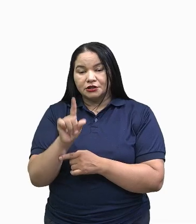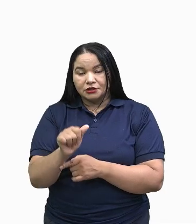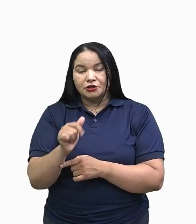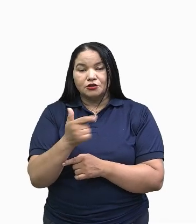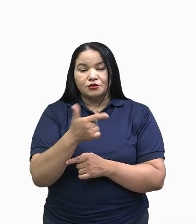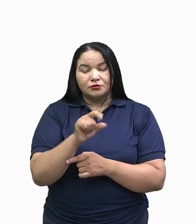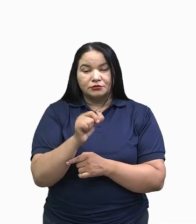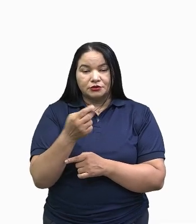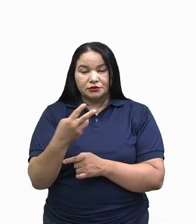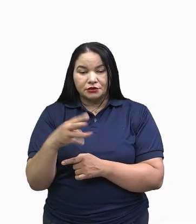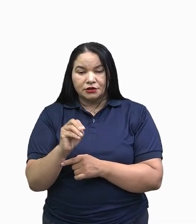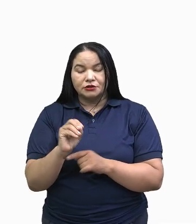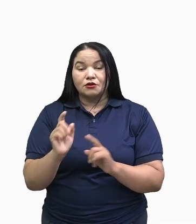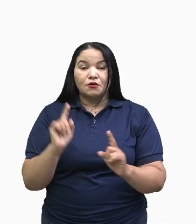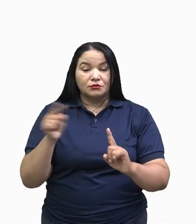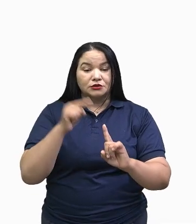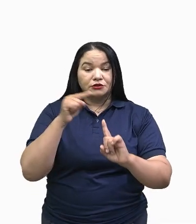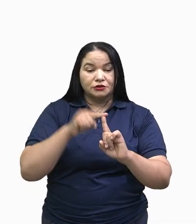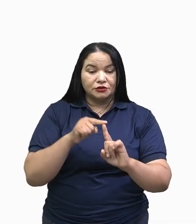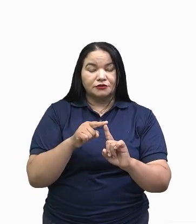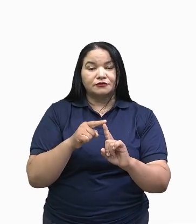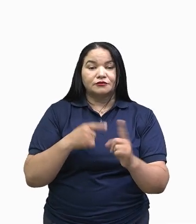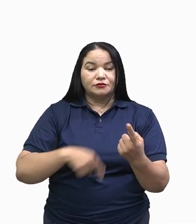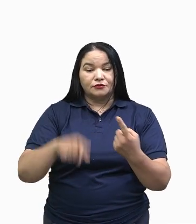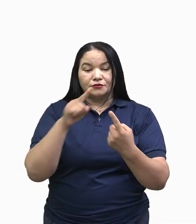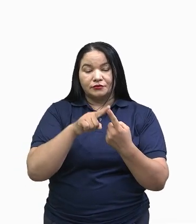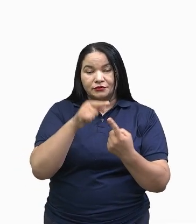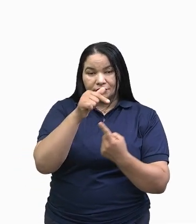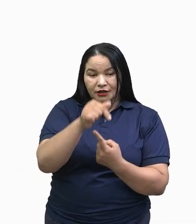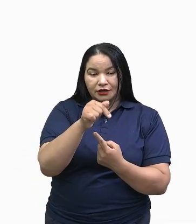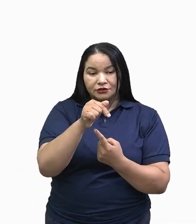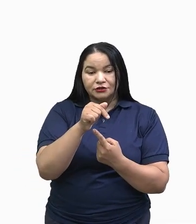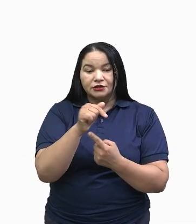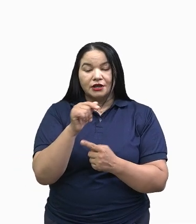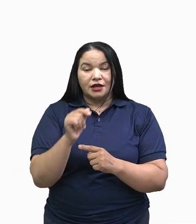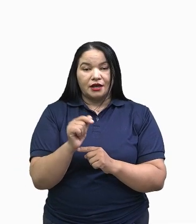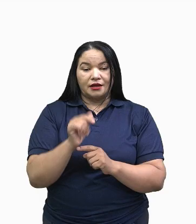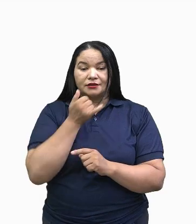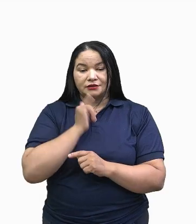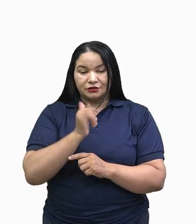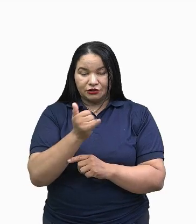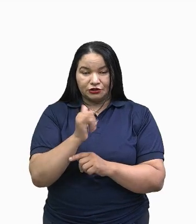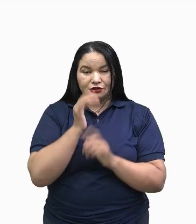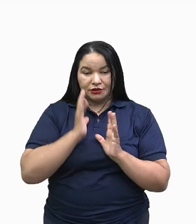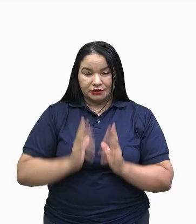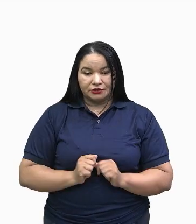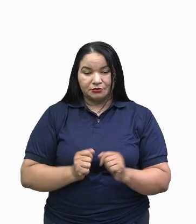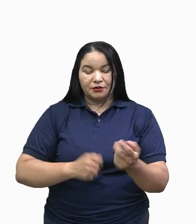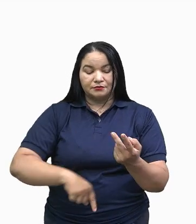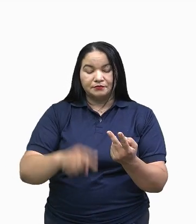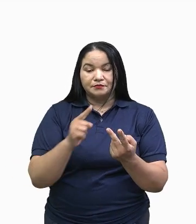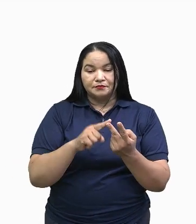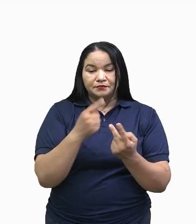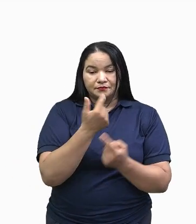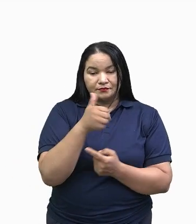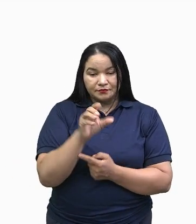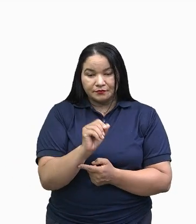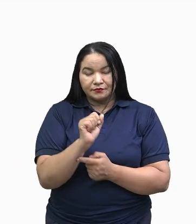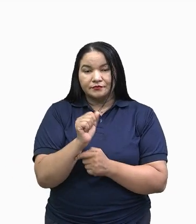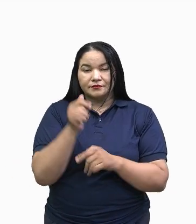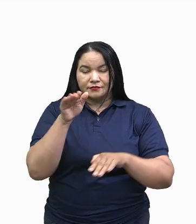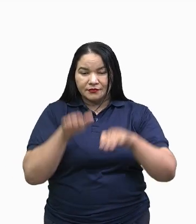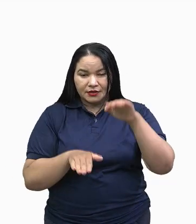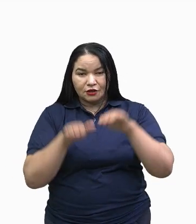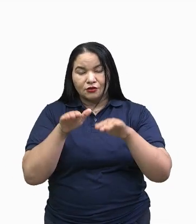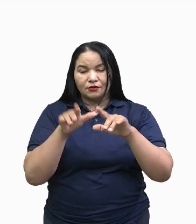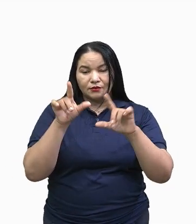objetivos da aula de hoje são o 7, energia acessível e limpa, o 10, redução das desigualdades e